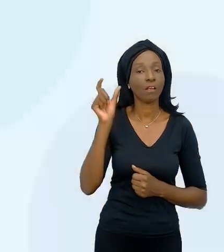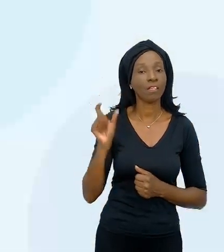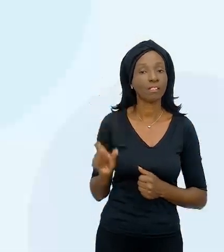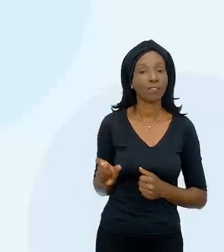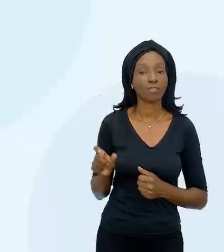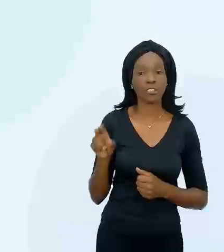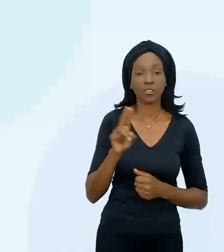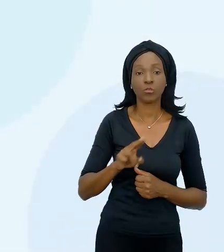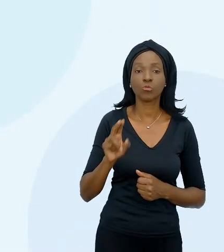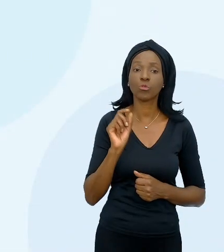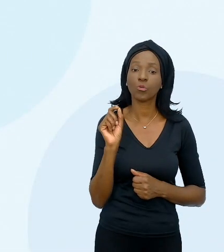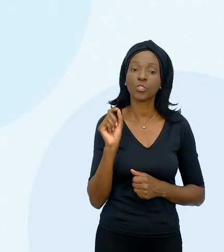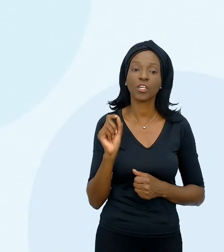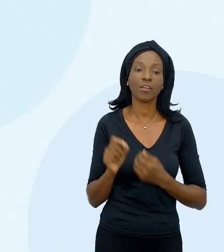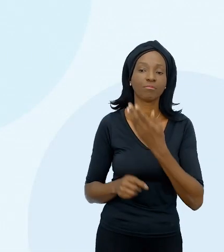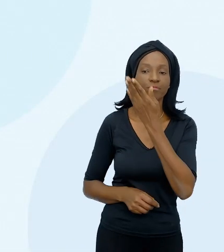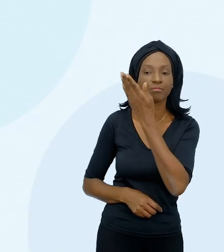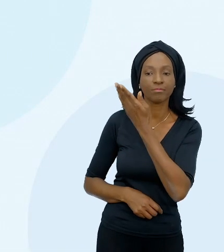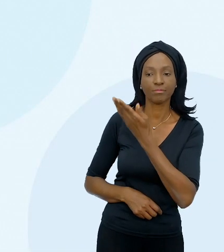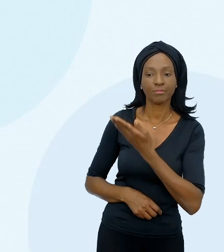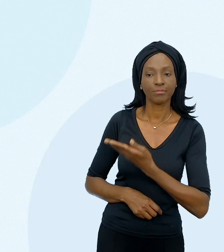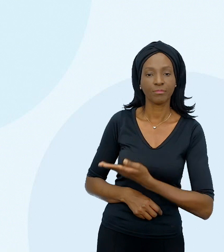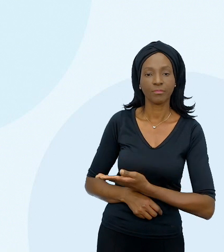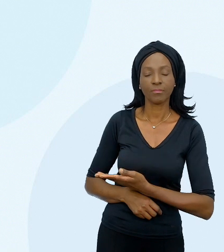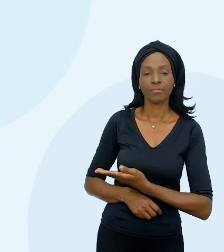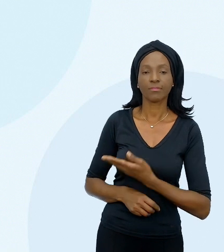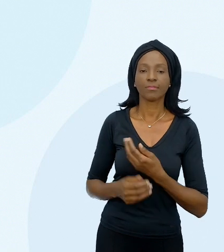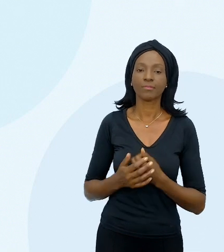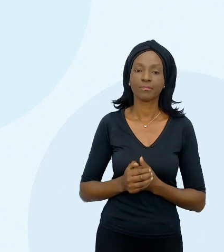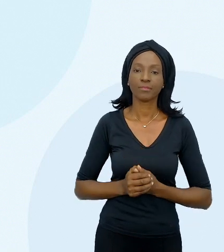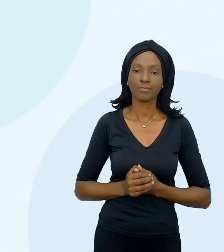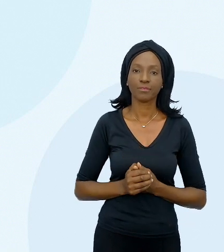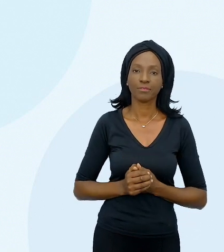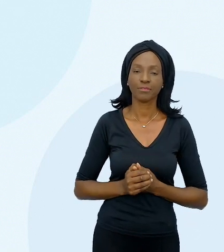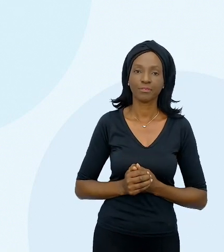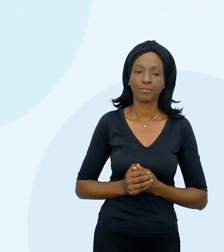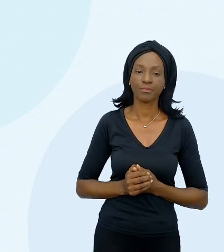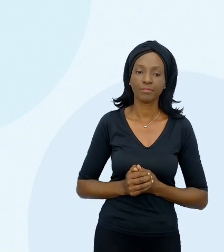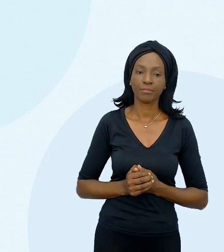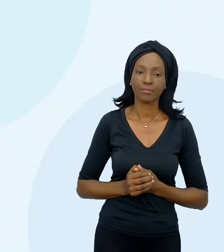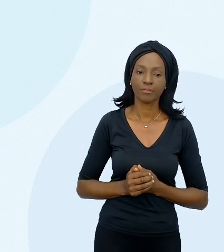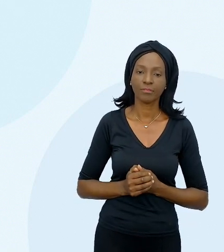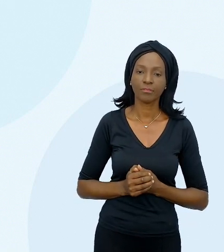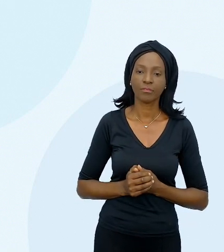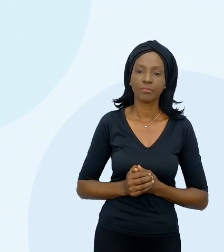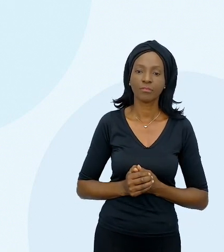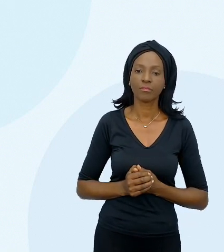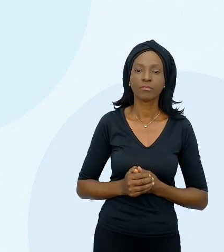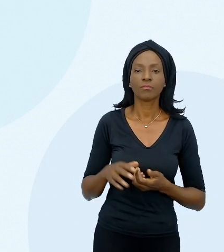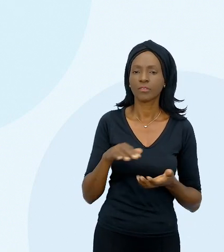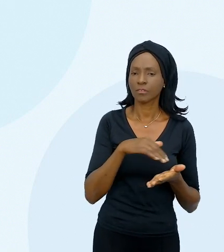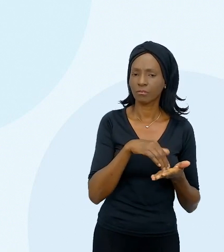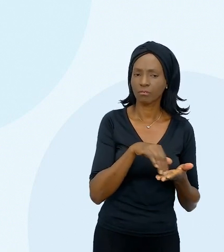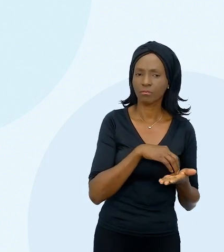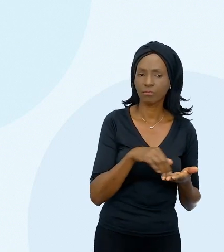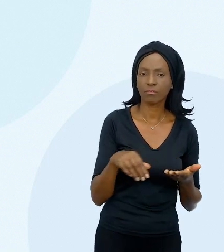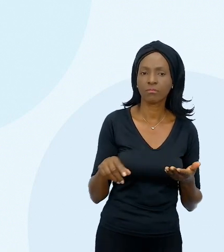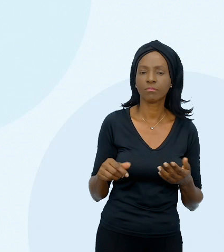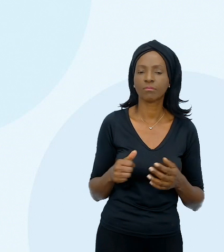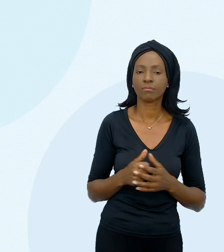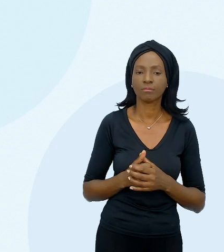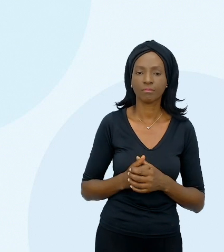nós utilizamos nessa formação, os documentos oficiais da secretaria,